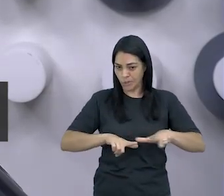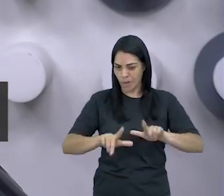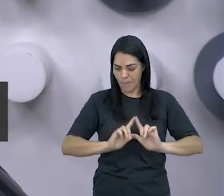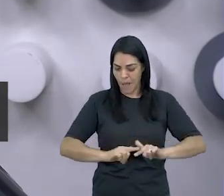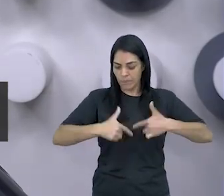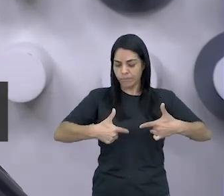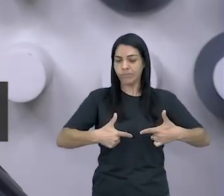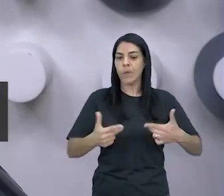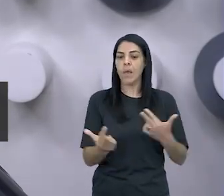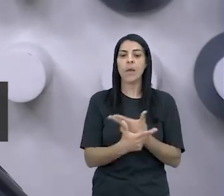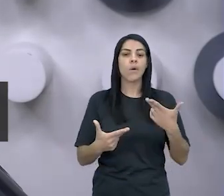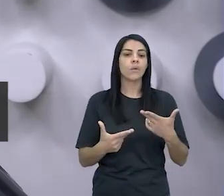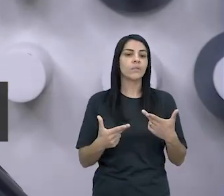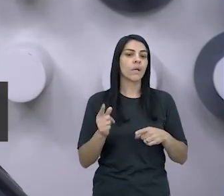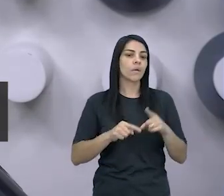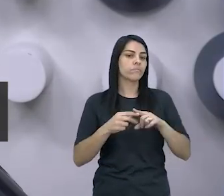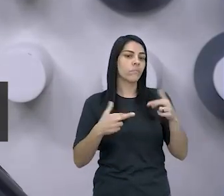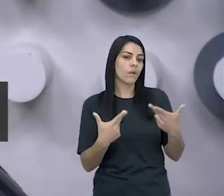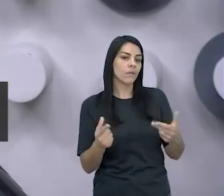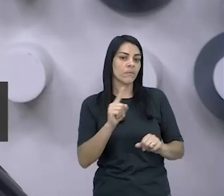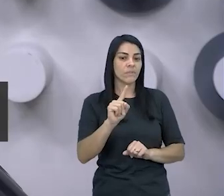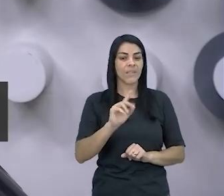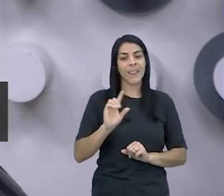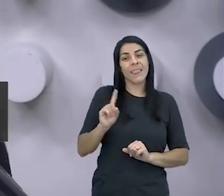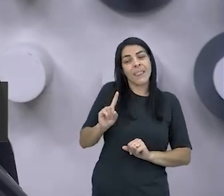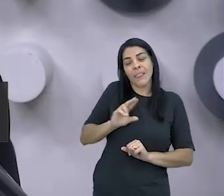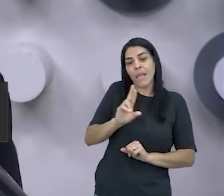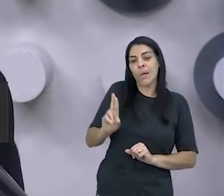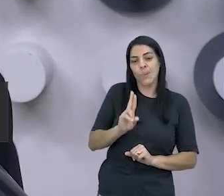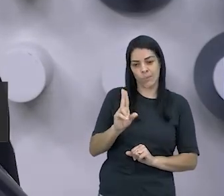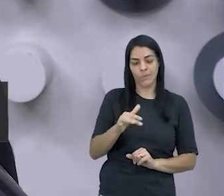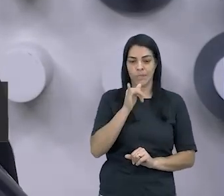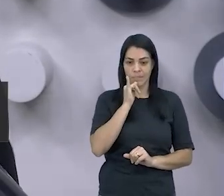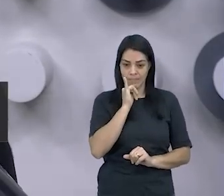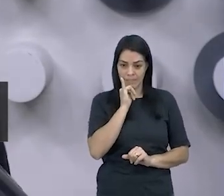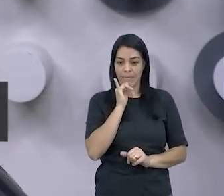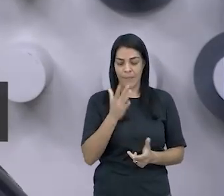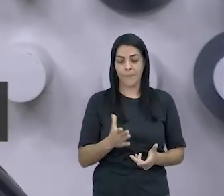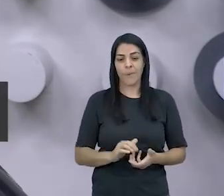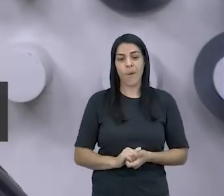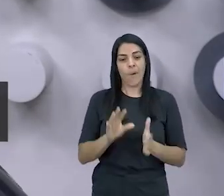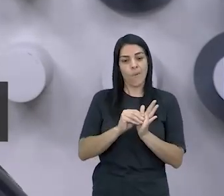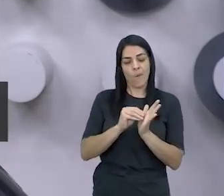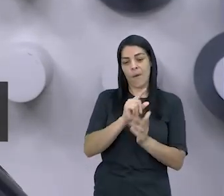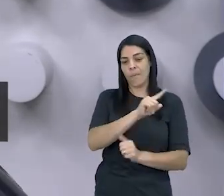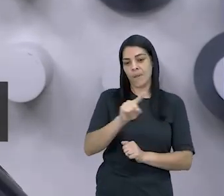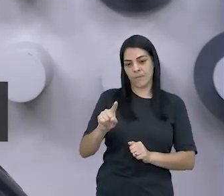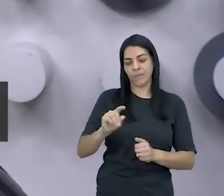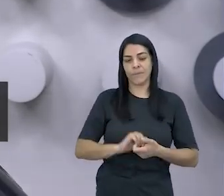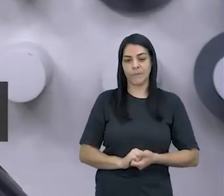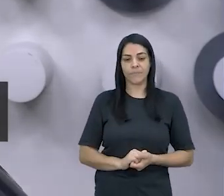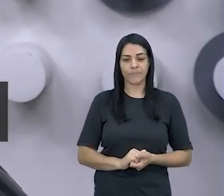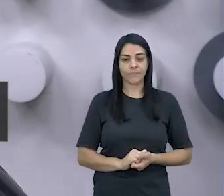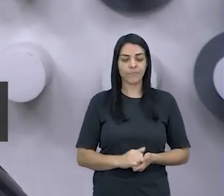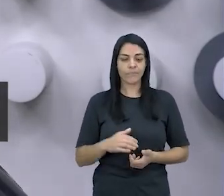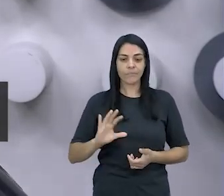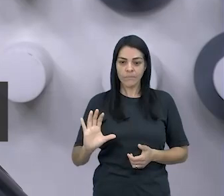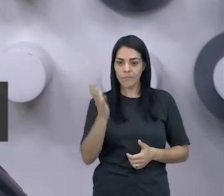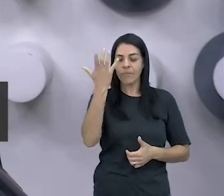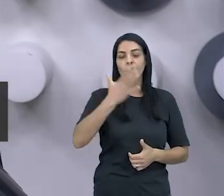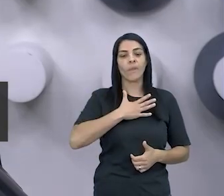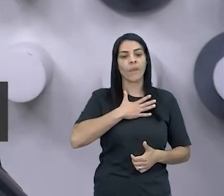em mercadorias que você não faz uso. Eu vou dar um exemplo aqui, por exemplo, já aconteceu